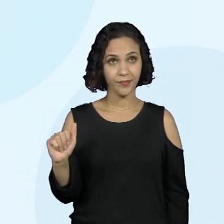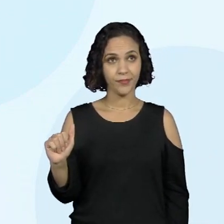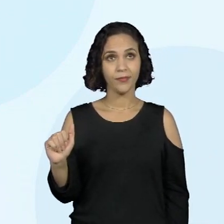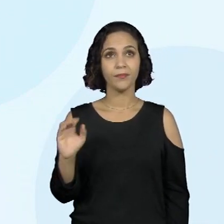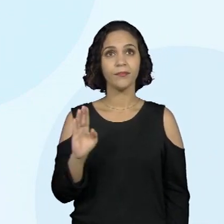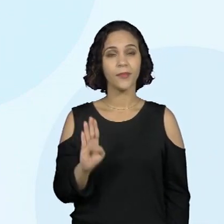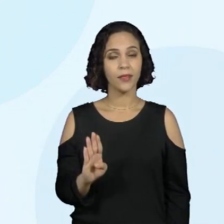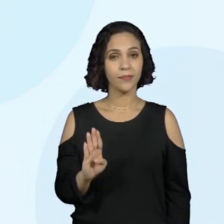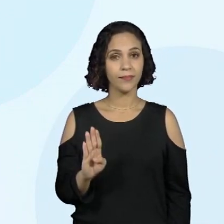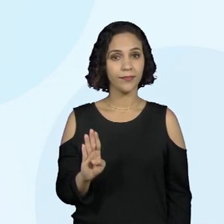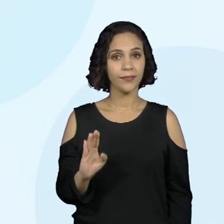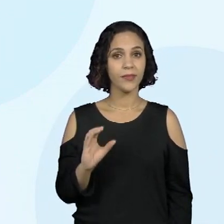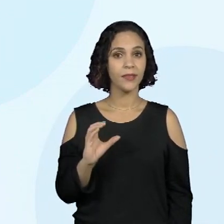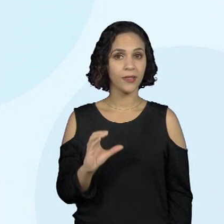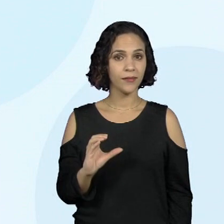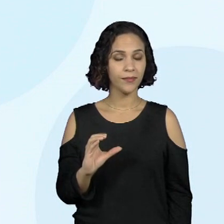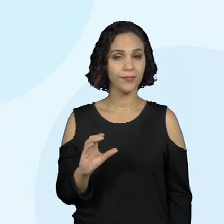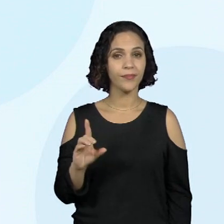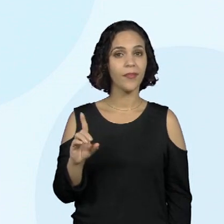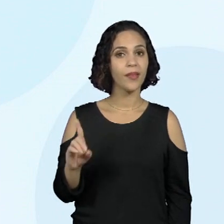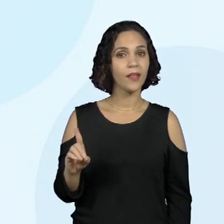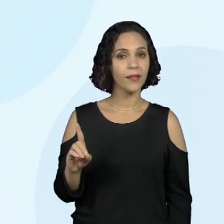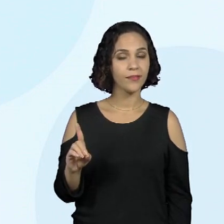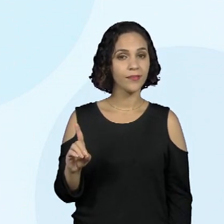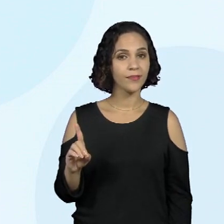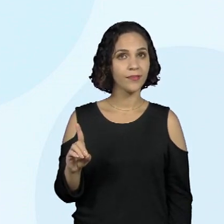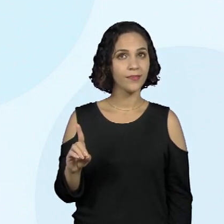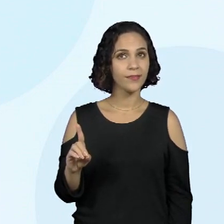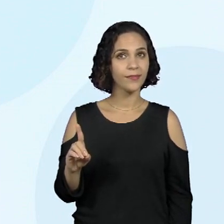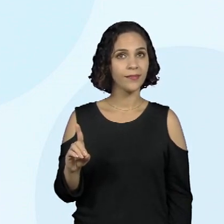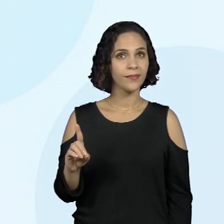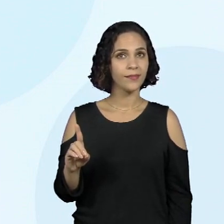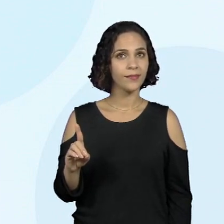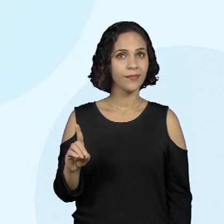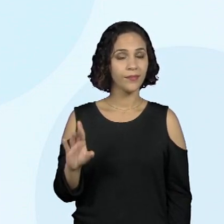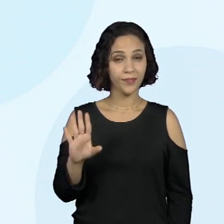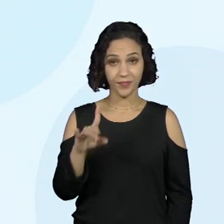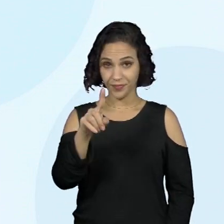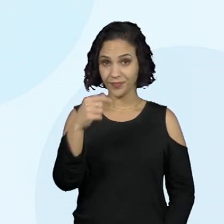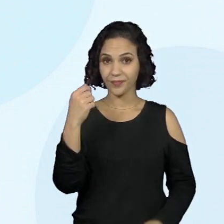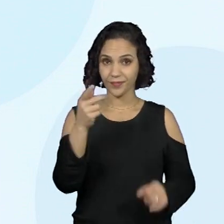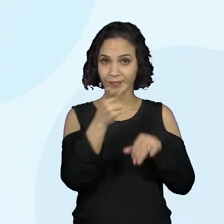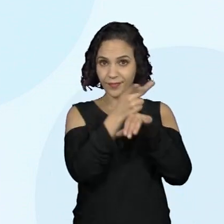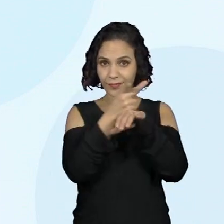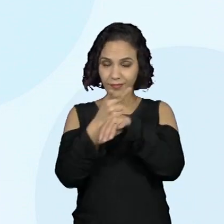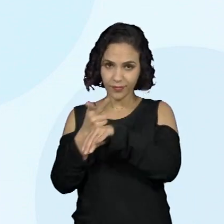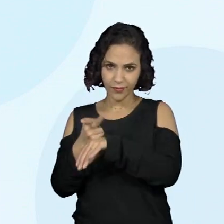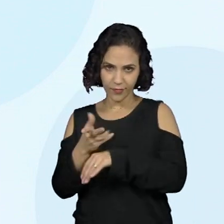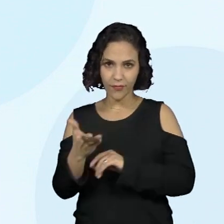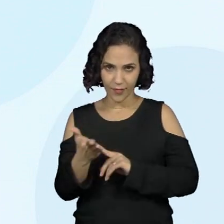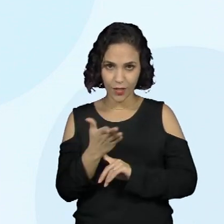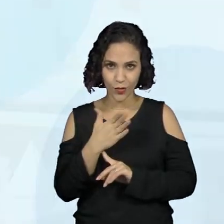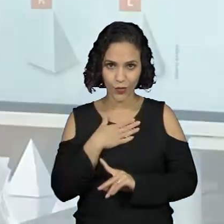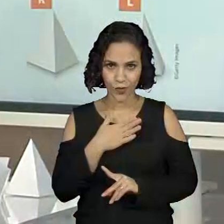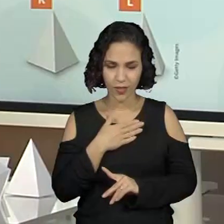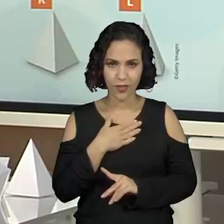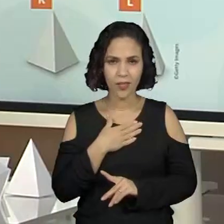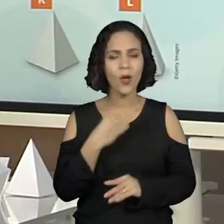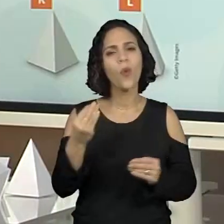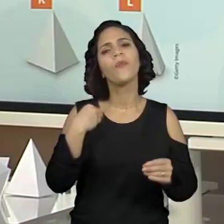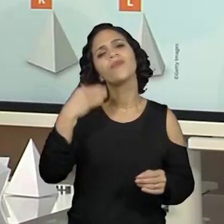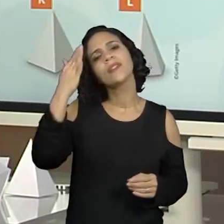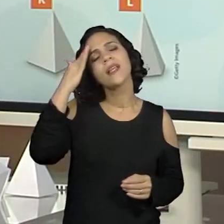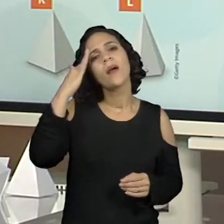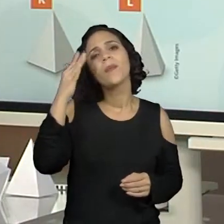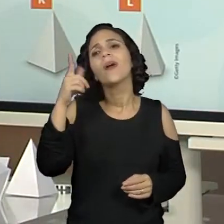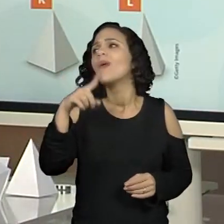B, C, D. A gente tem que buscar, então, me ajudem a caracterizar. A gente tem que